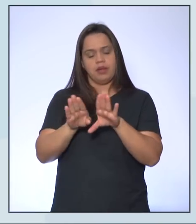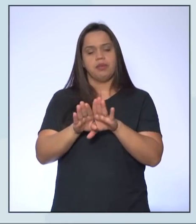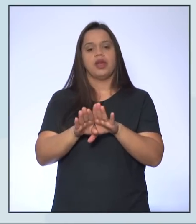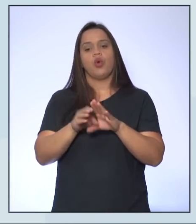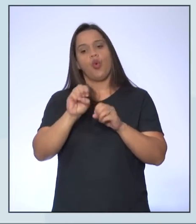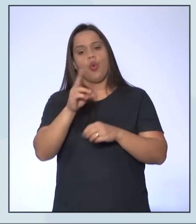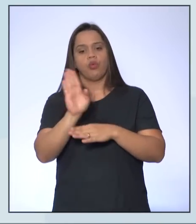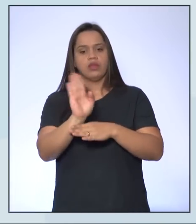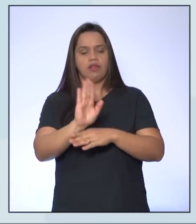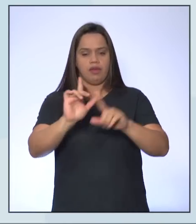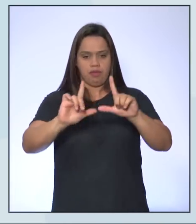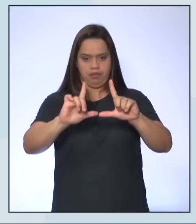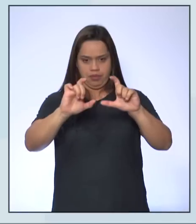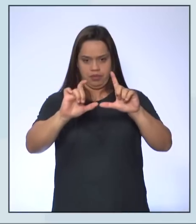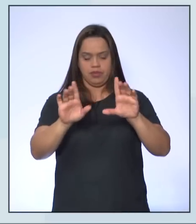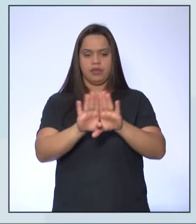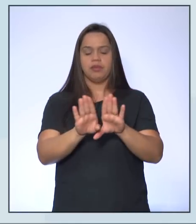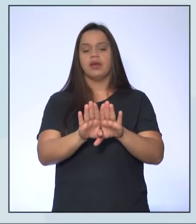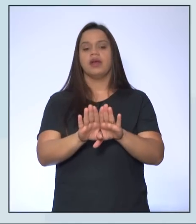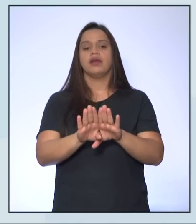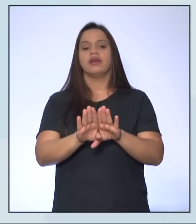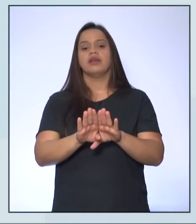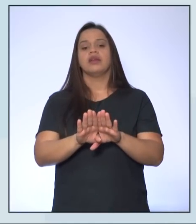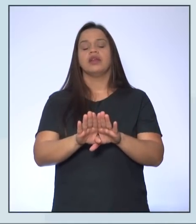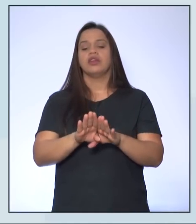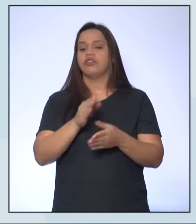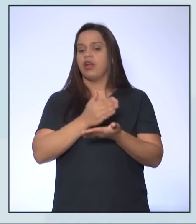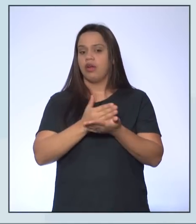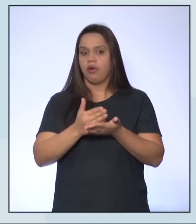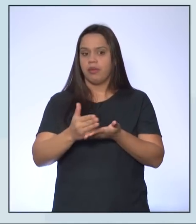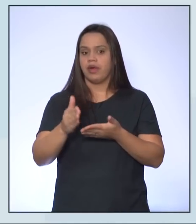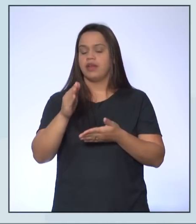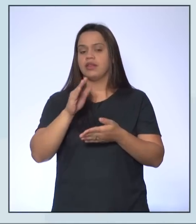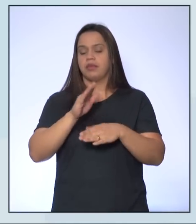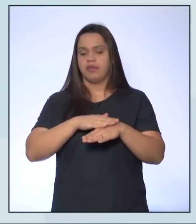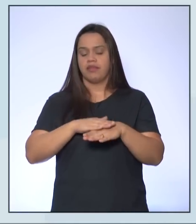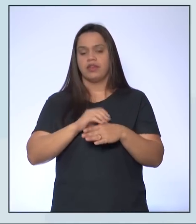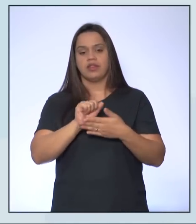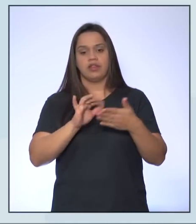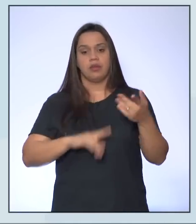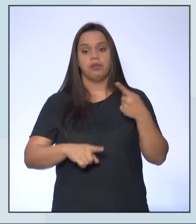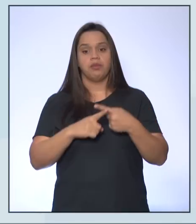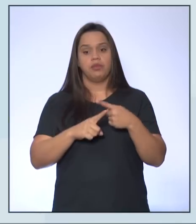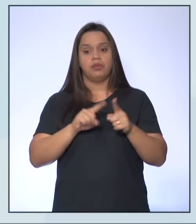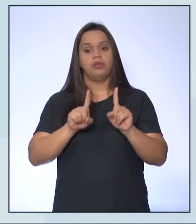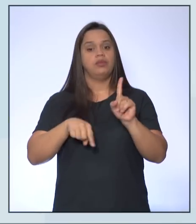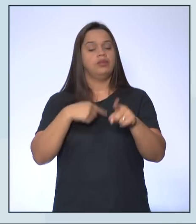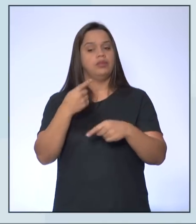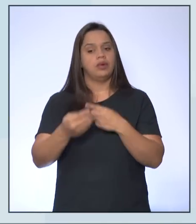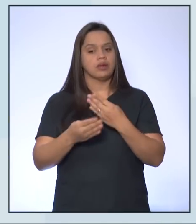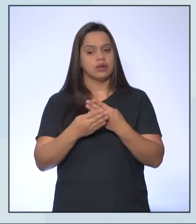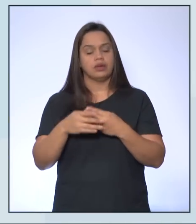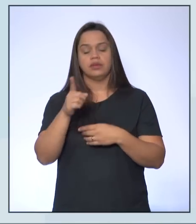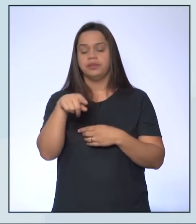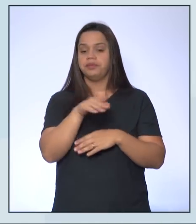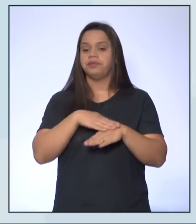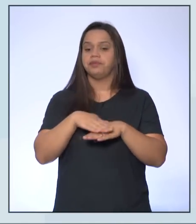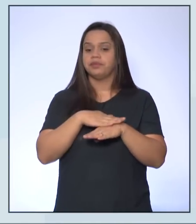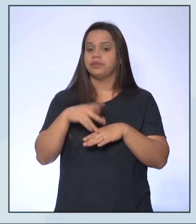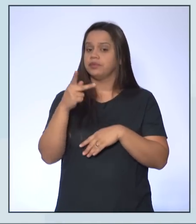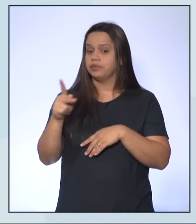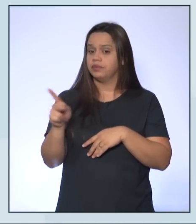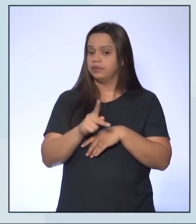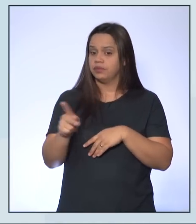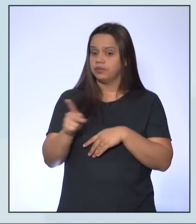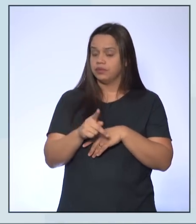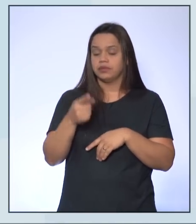Quem estiver no celular, tira um print. Já vai fazendo isso, porque depois da aula vocês vão conversar com as professoras de vocês para ver se elas